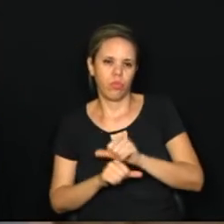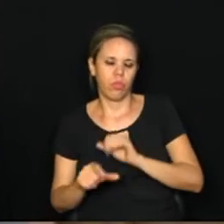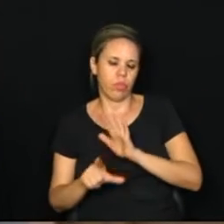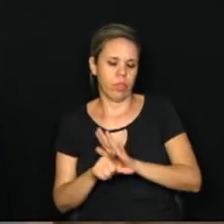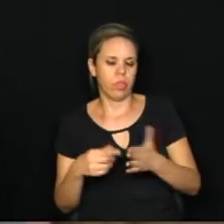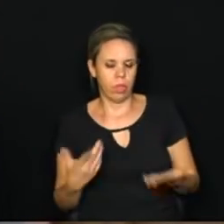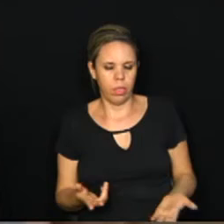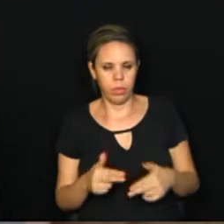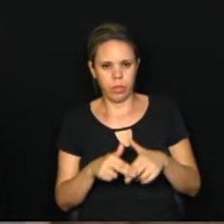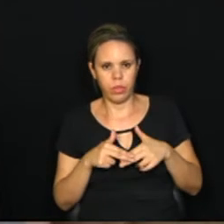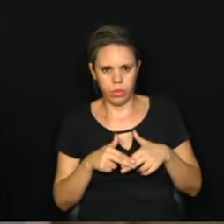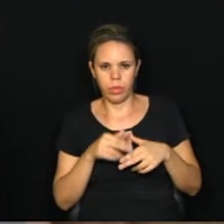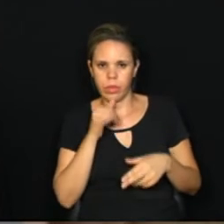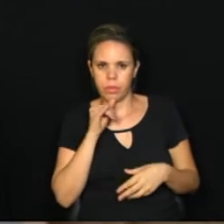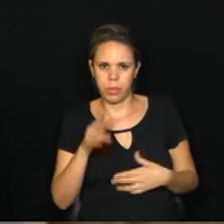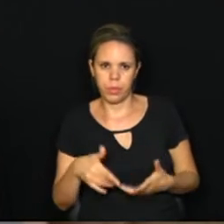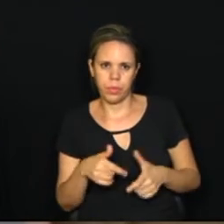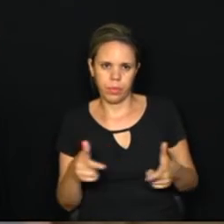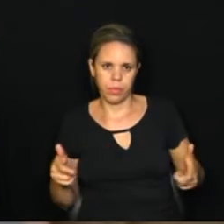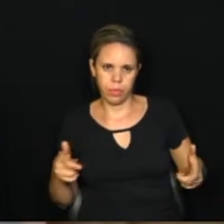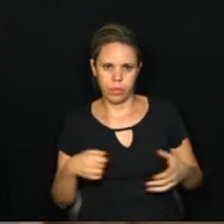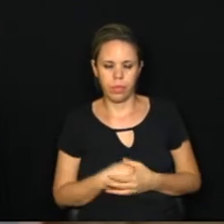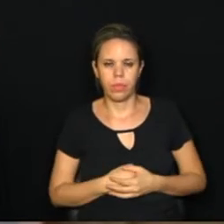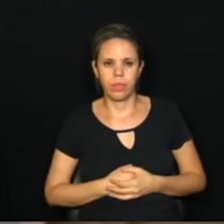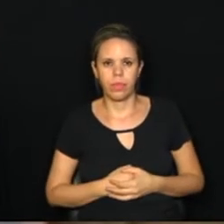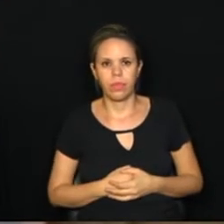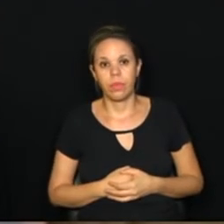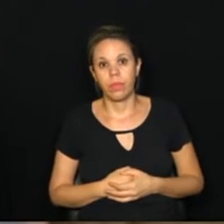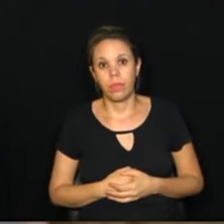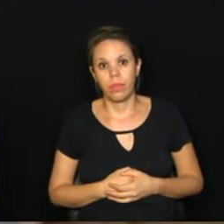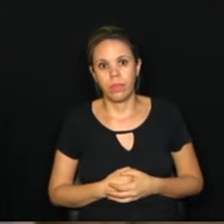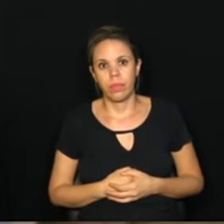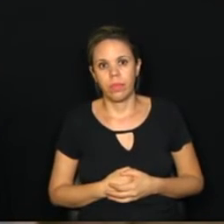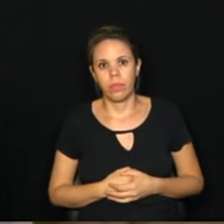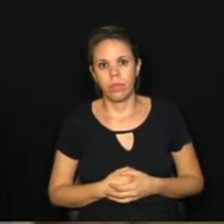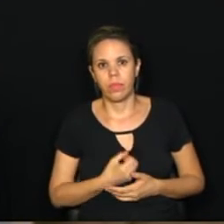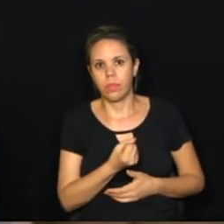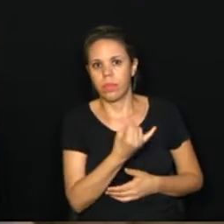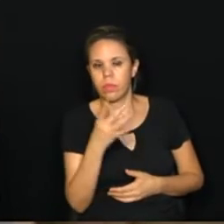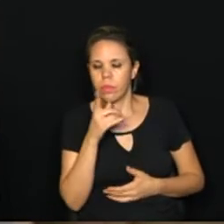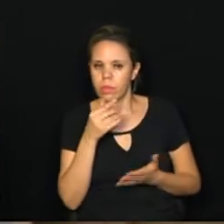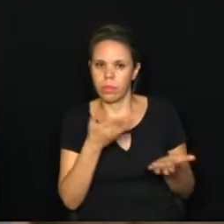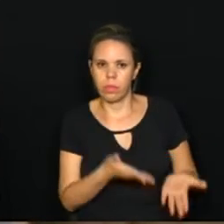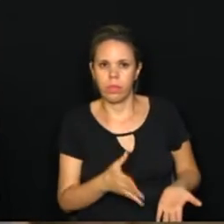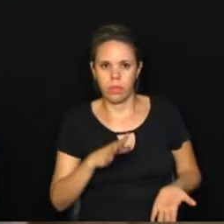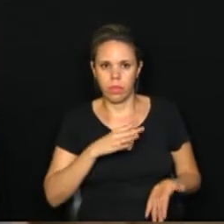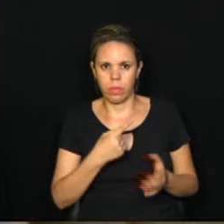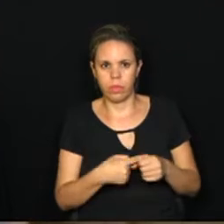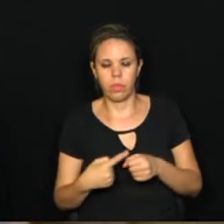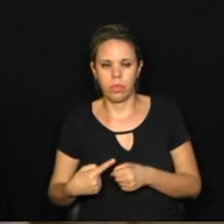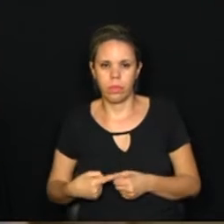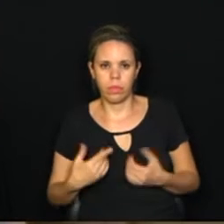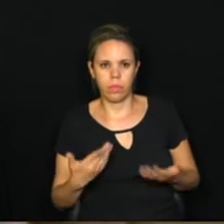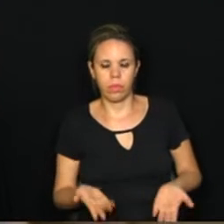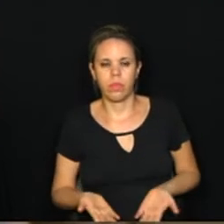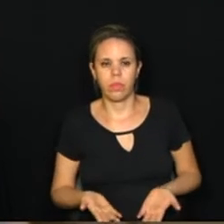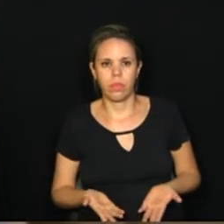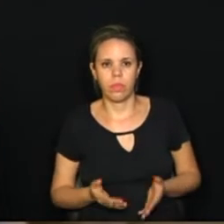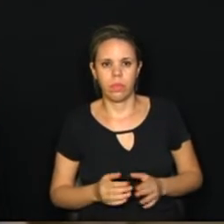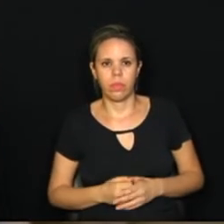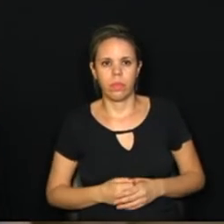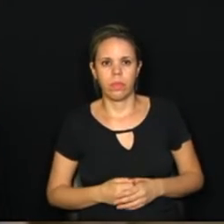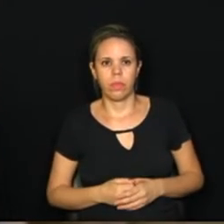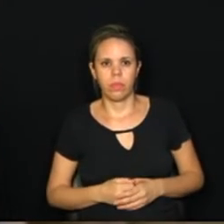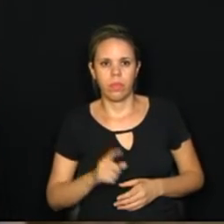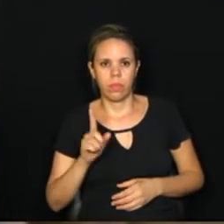que é, digamos assim, maior produtora de água da nossa região. E a defesa,